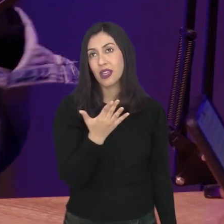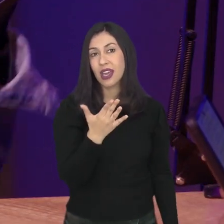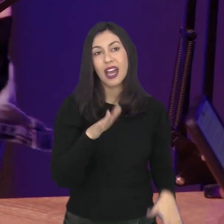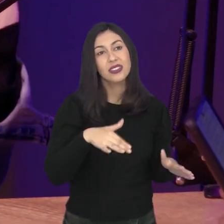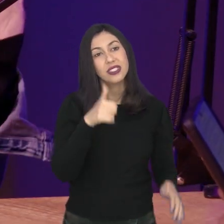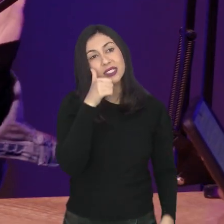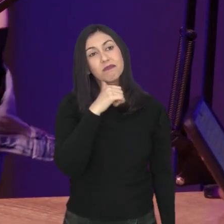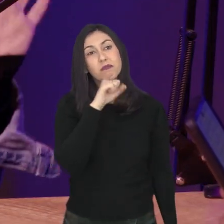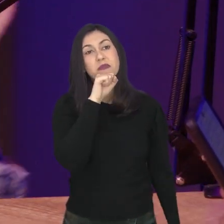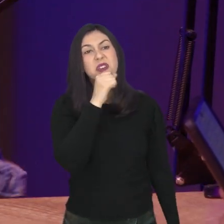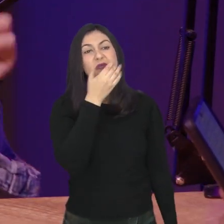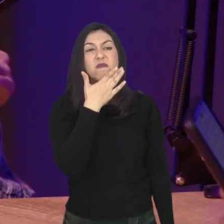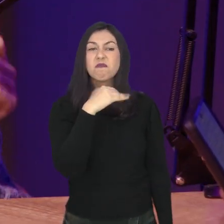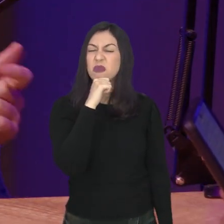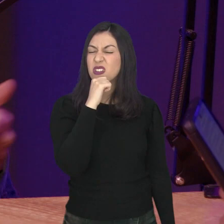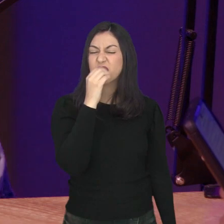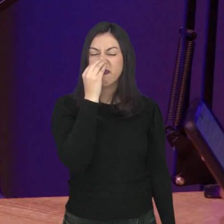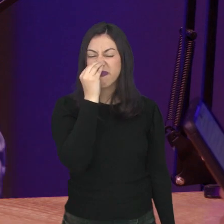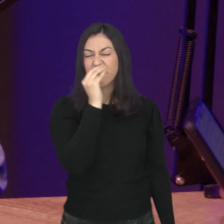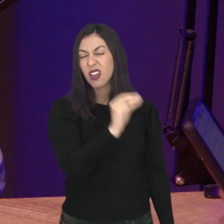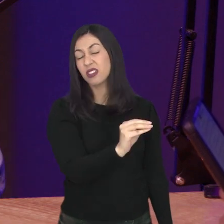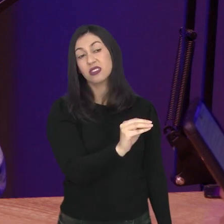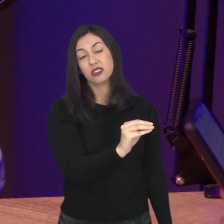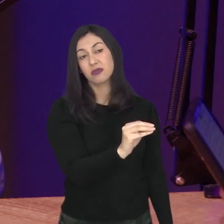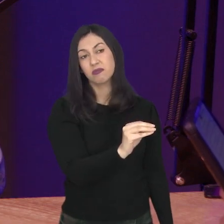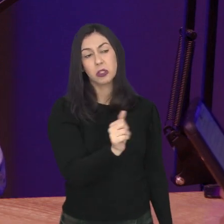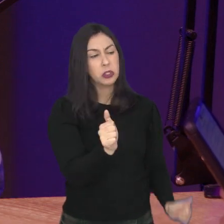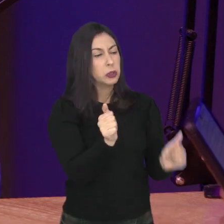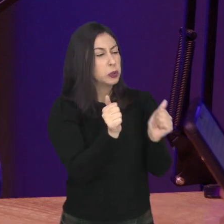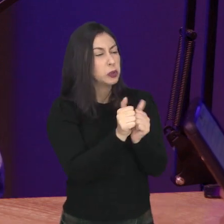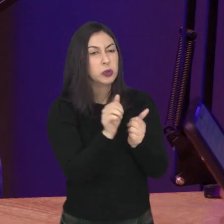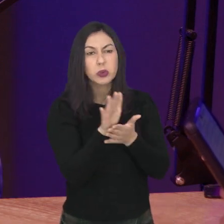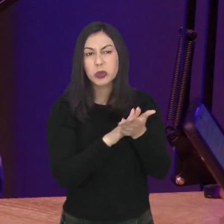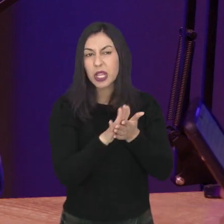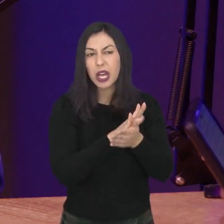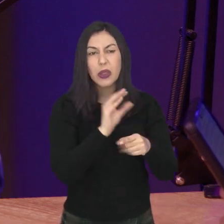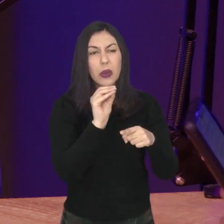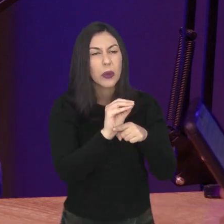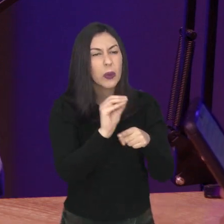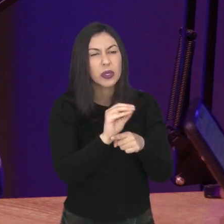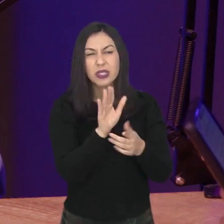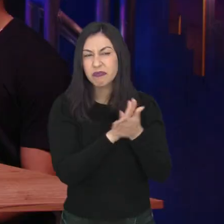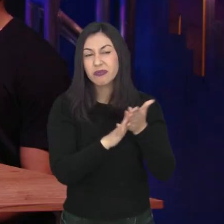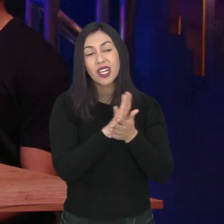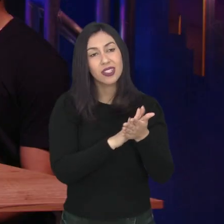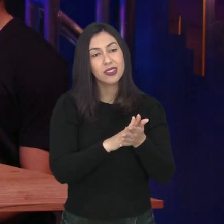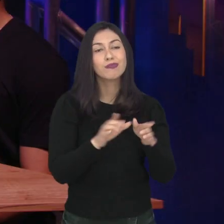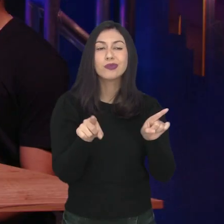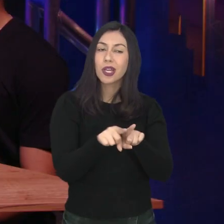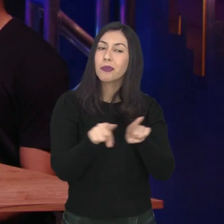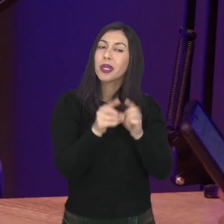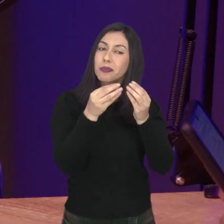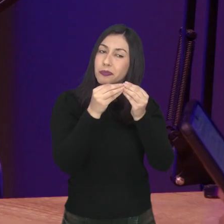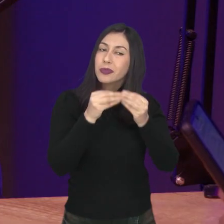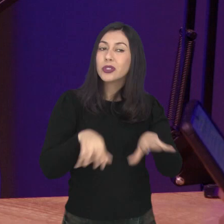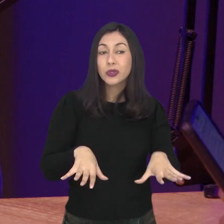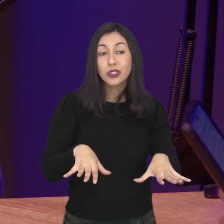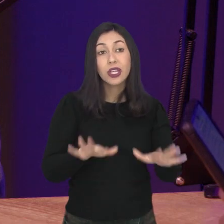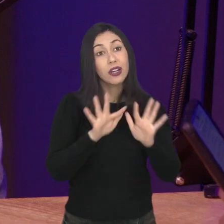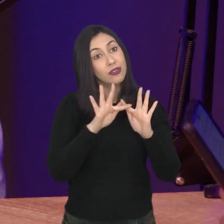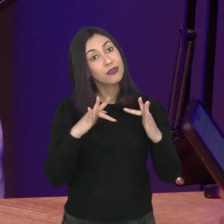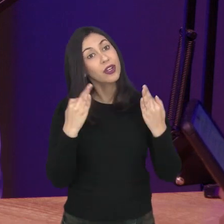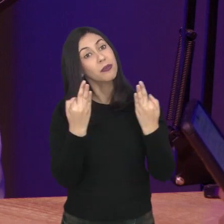uma ausência parental, se os pais eles não estão ali junto com os filhos, não cuidam muito, isso também é um aspecto bem prejudicial. Então,